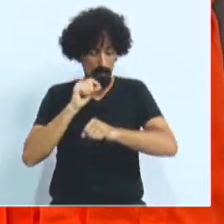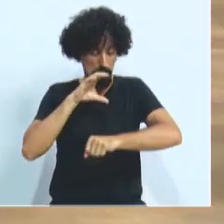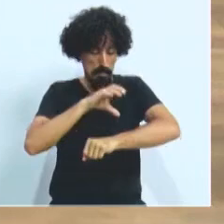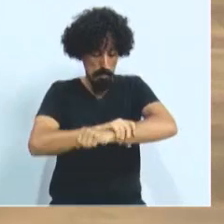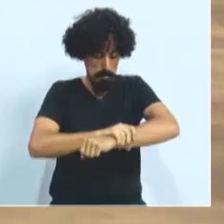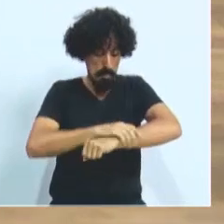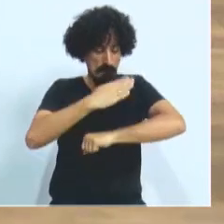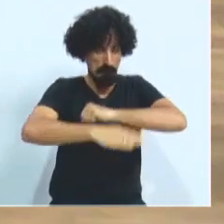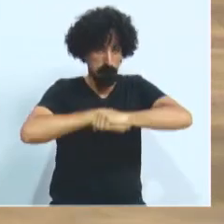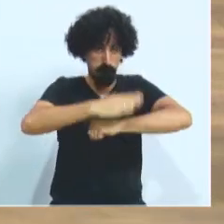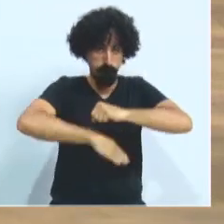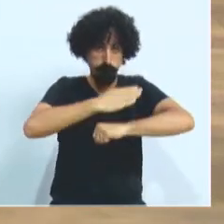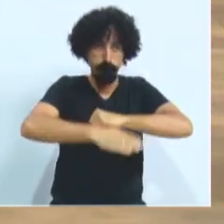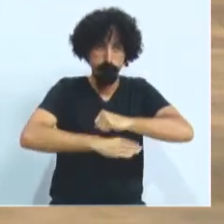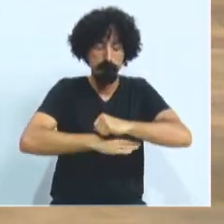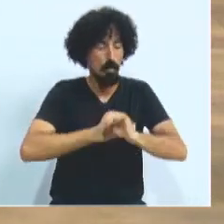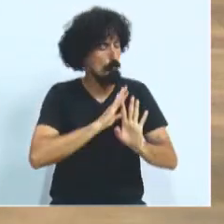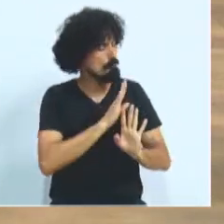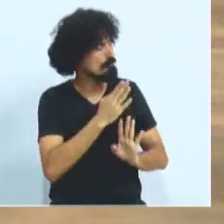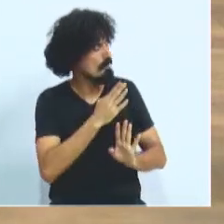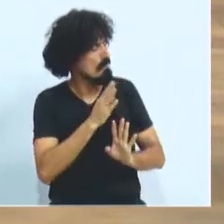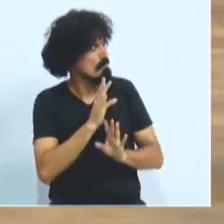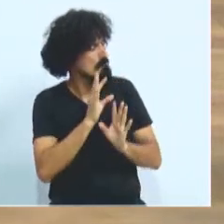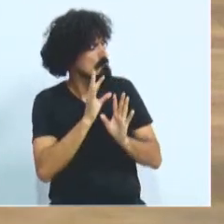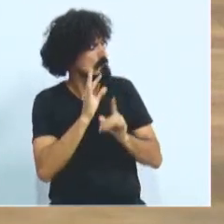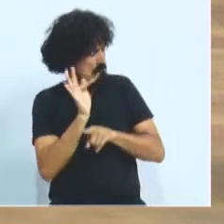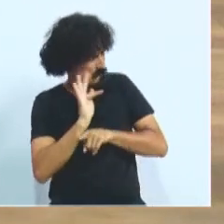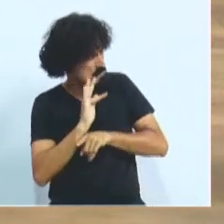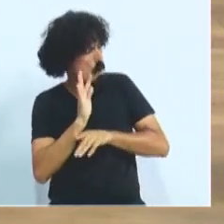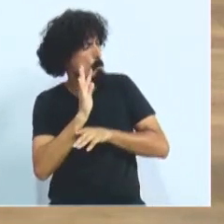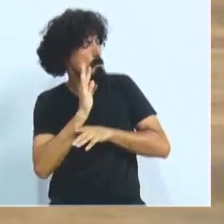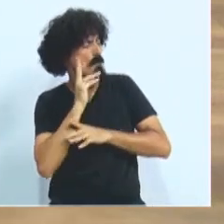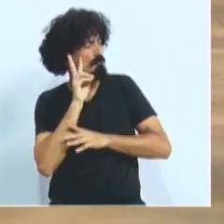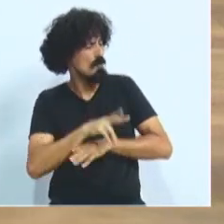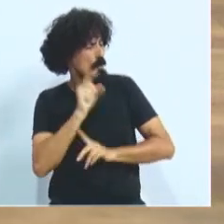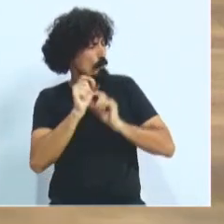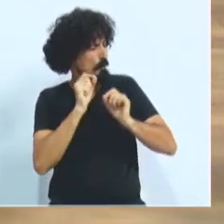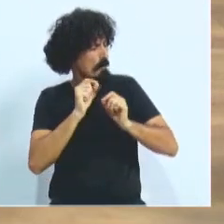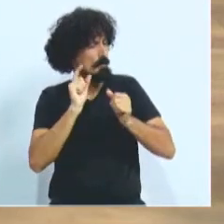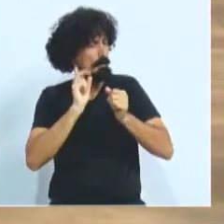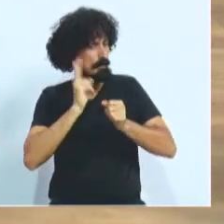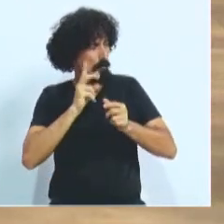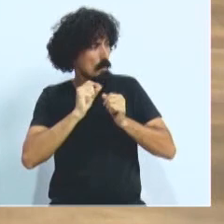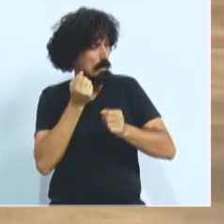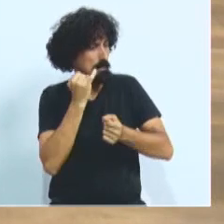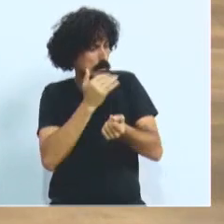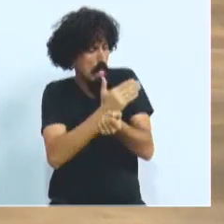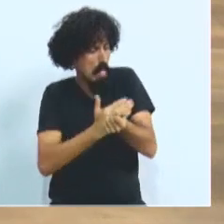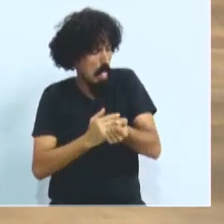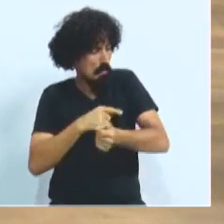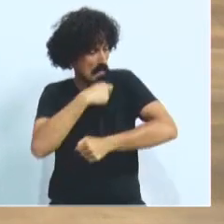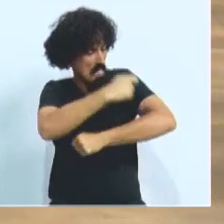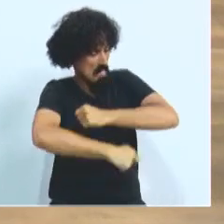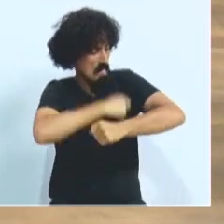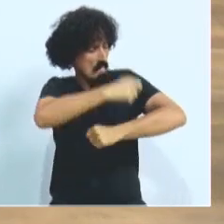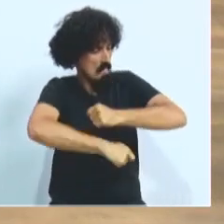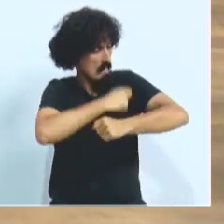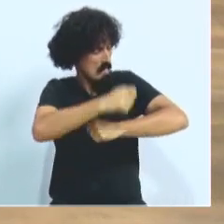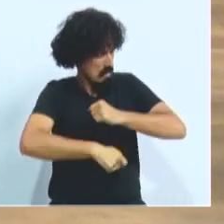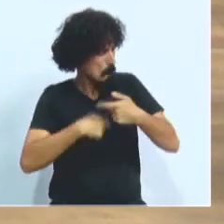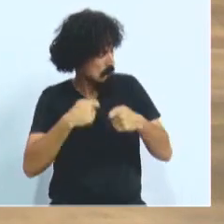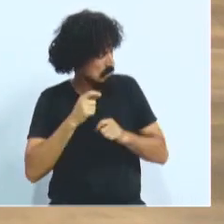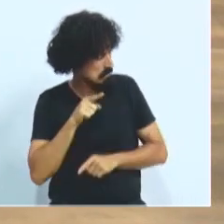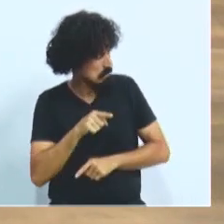Em filmes é comum a gente ver ali amarrando determinada região para impedir a passagem do sangue. Tem essa não, necessidade? De forma não, nenhuma, de forma nenhuma.